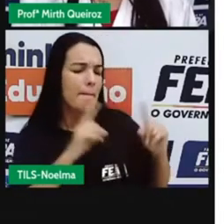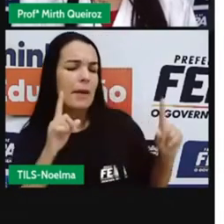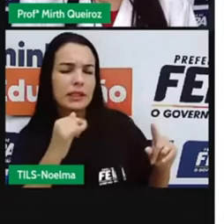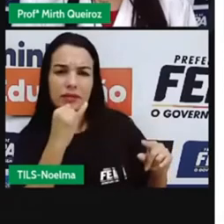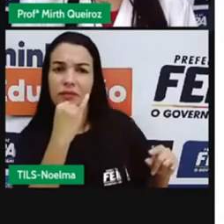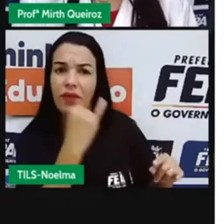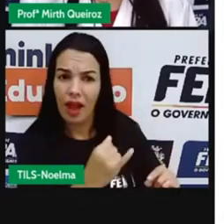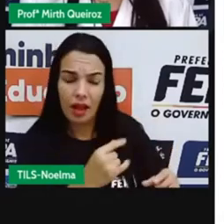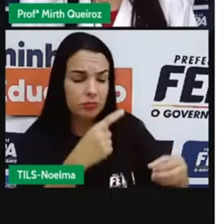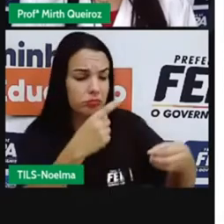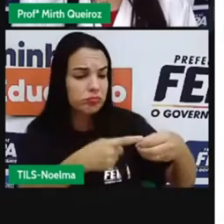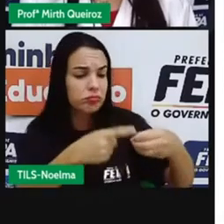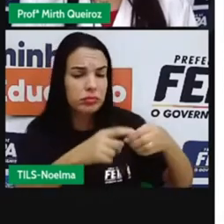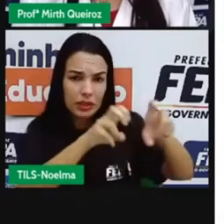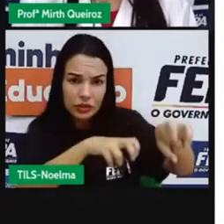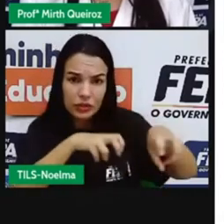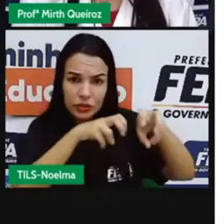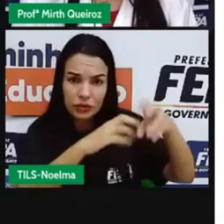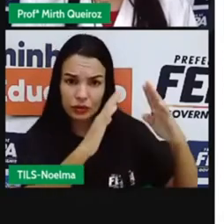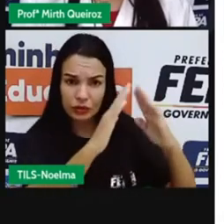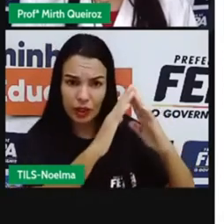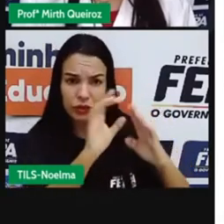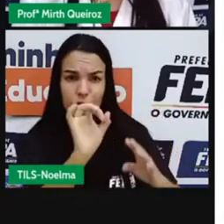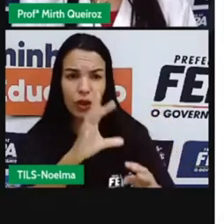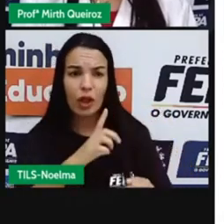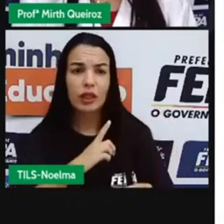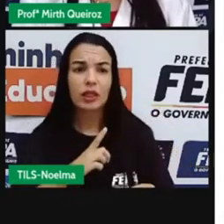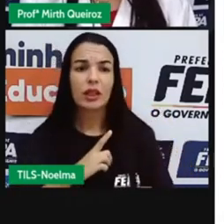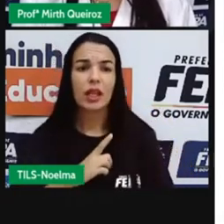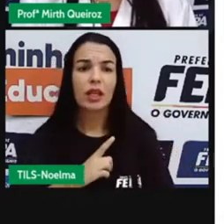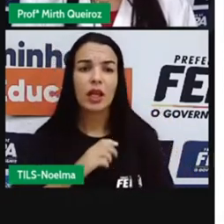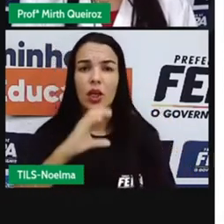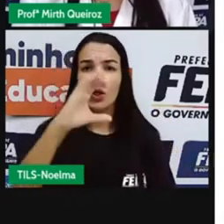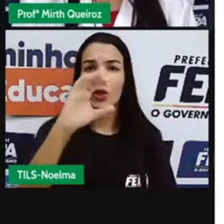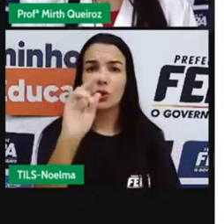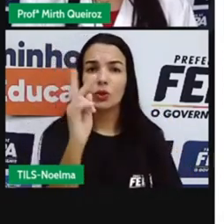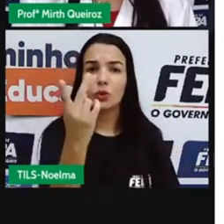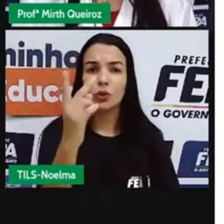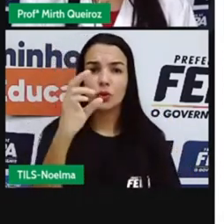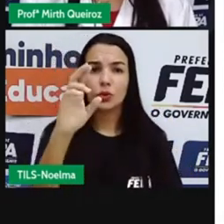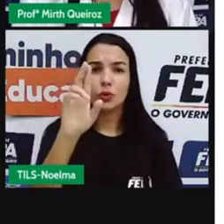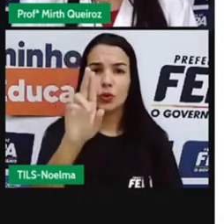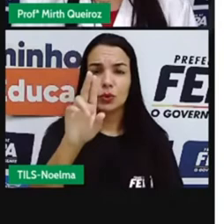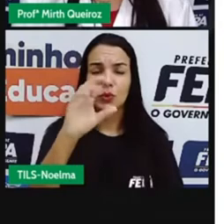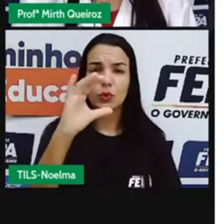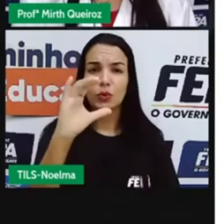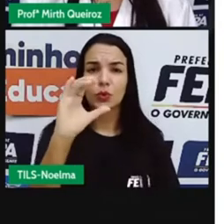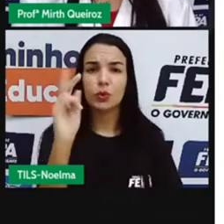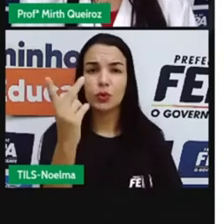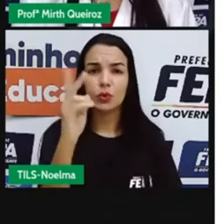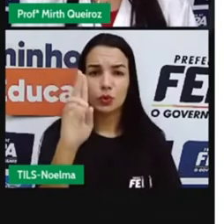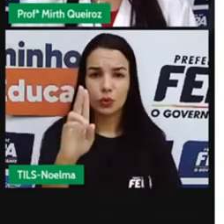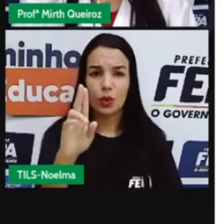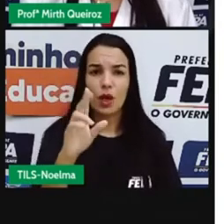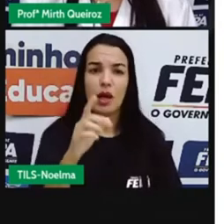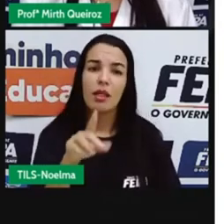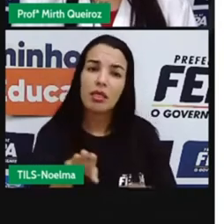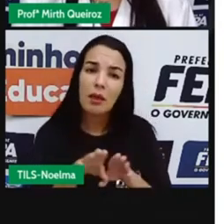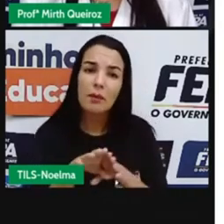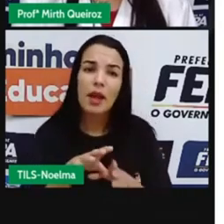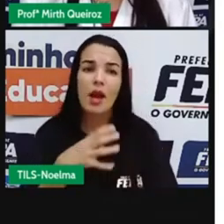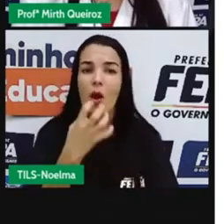Dizem que a chácara do Chico só tem mesmo chuchu e um cachorro coxo que se chama Caxambu.